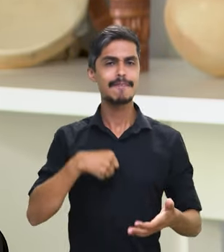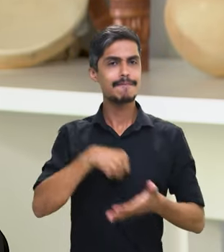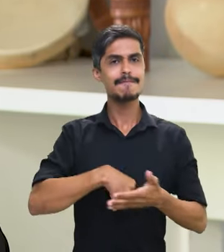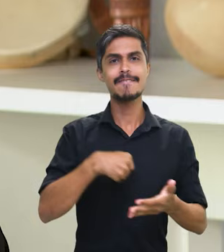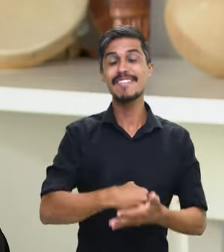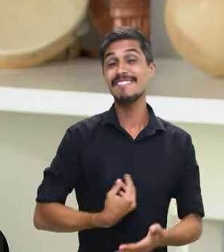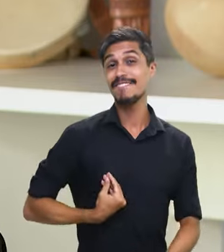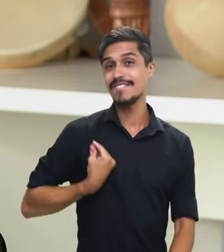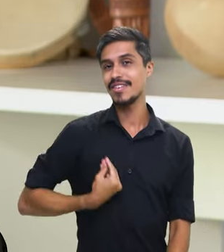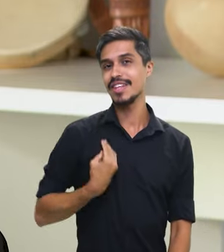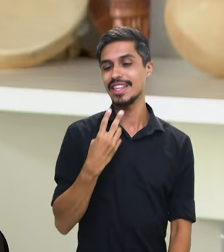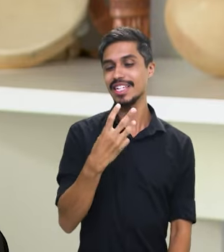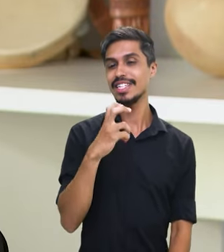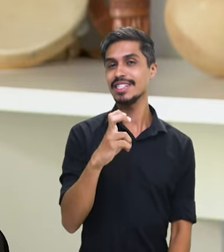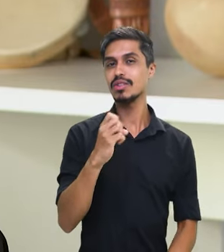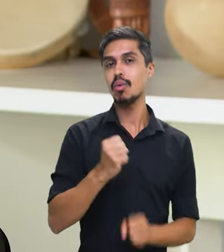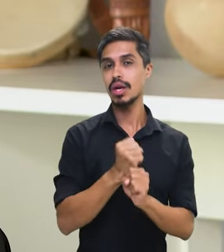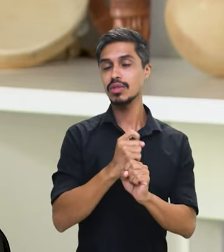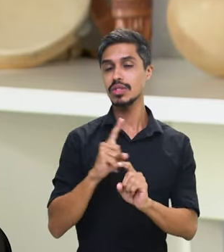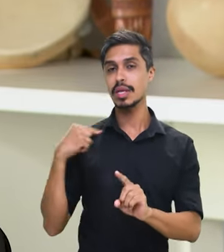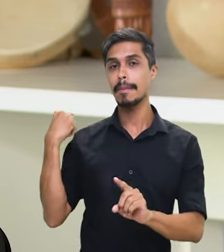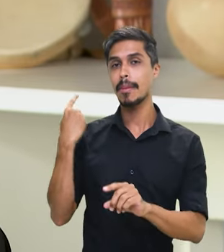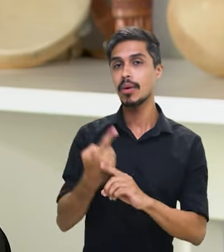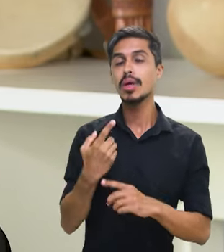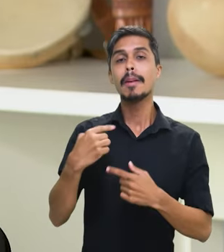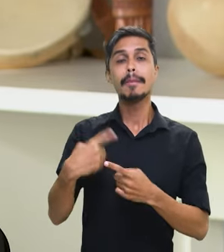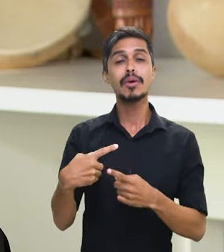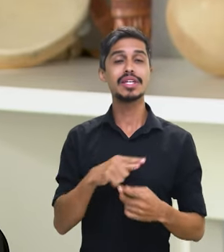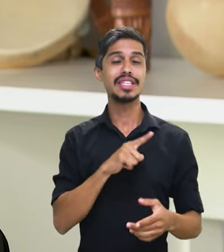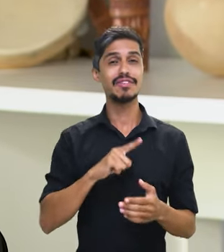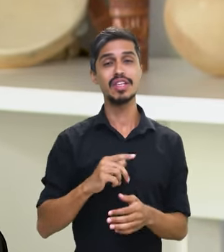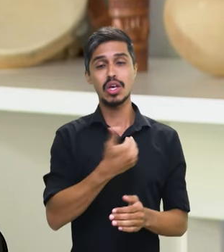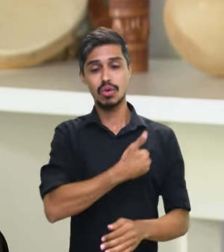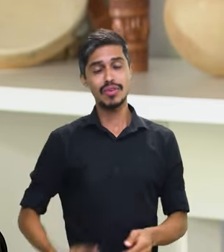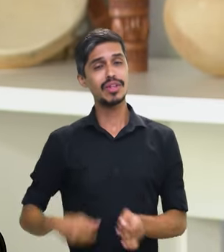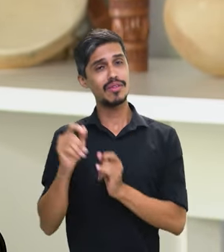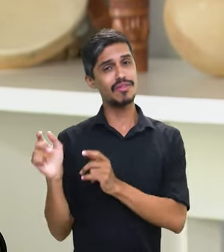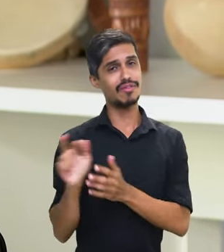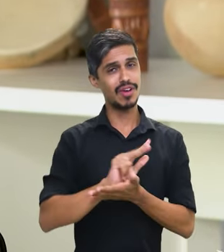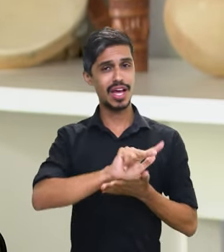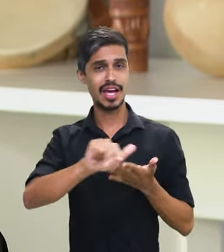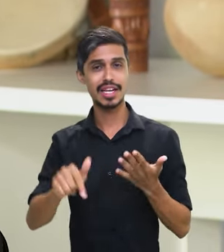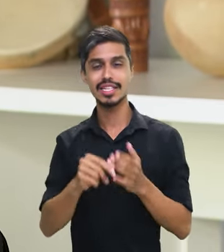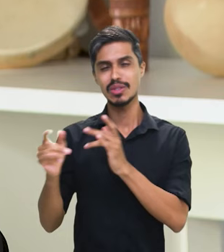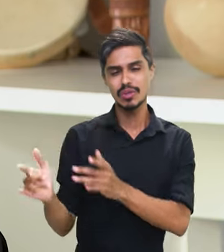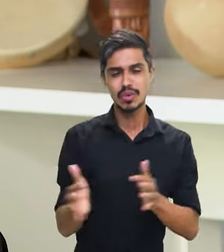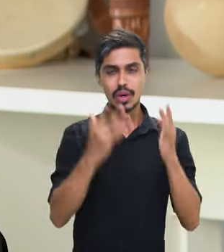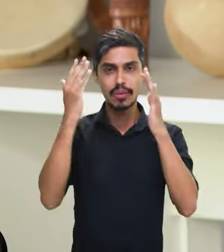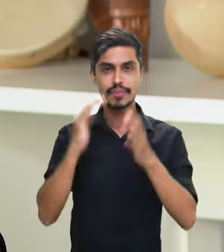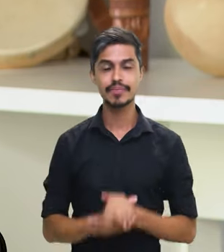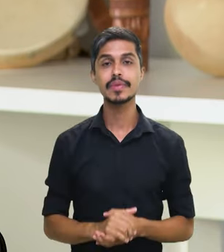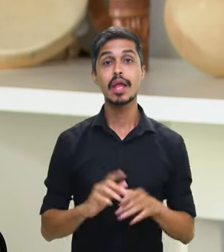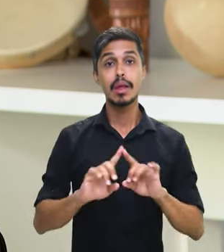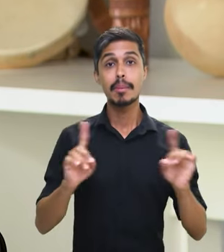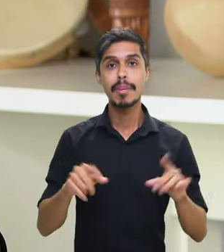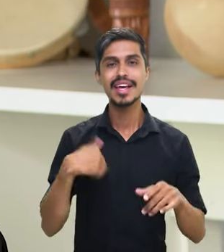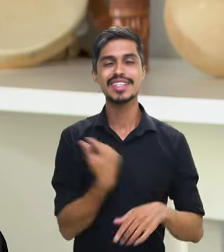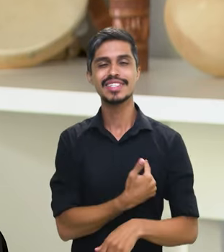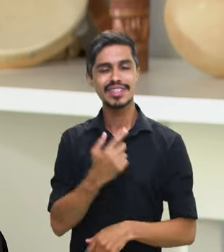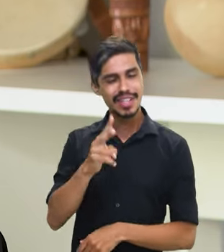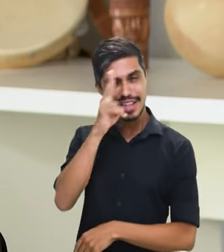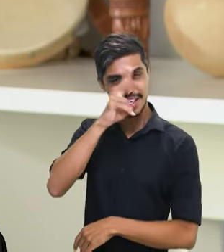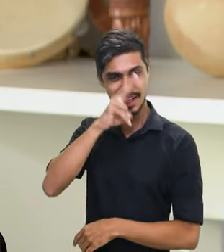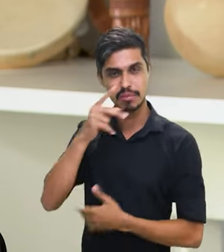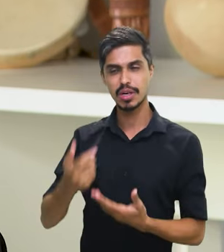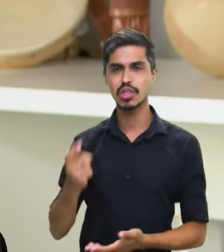viva, 35 anos depois, passando por diferentes governos, e retratar a memória, a presença